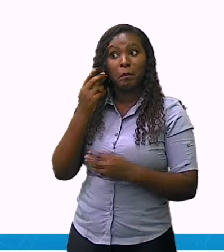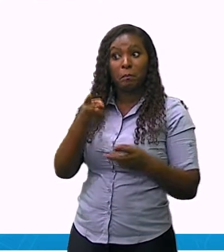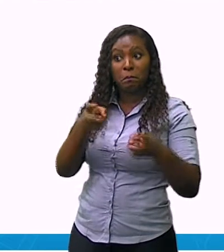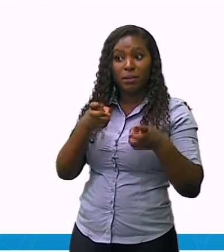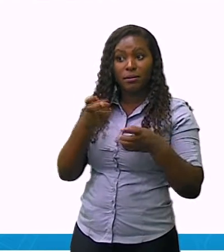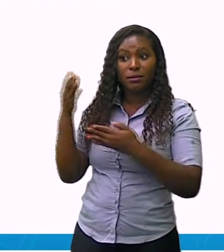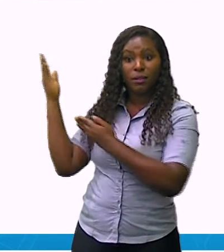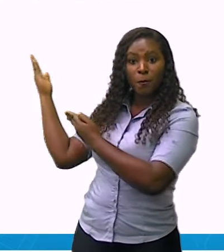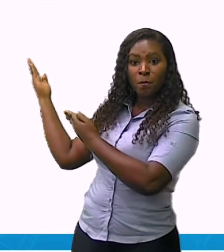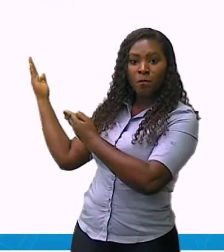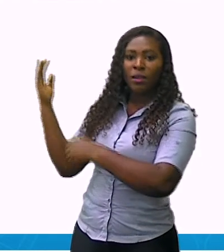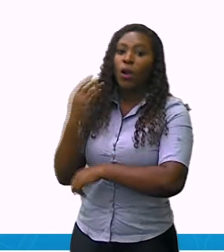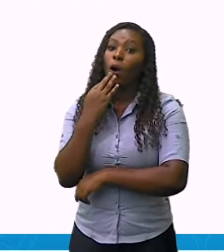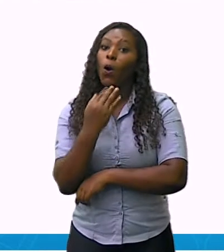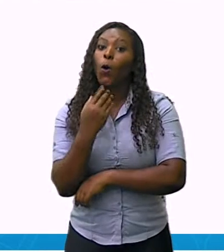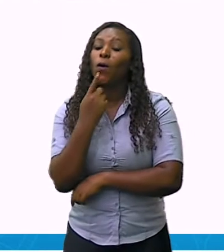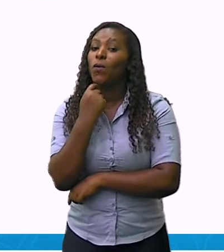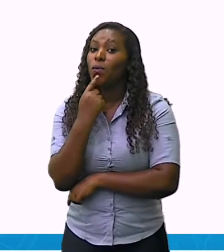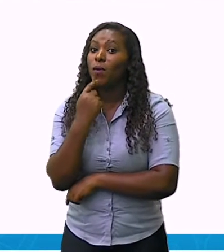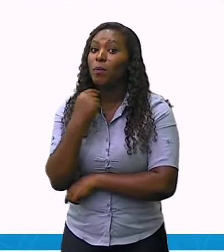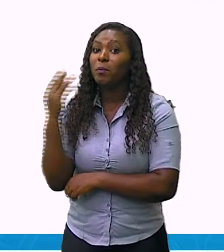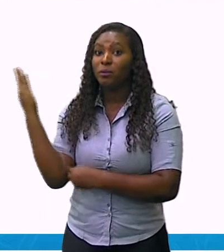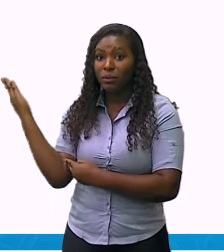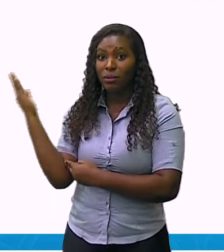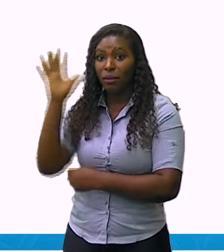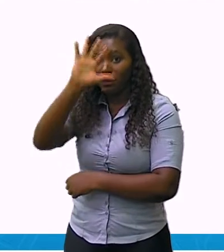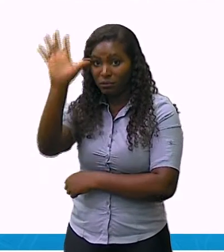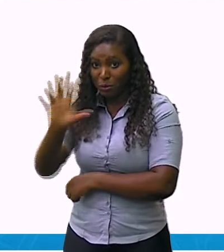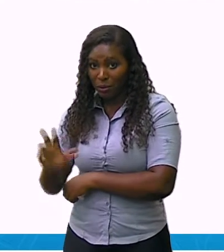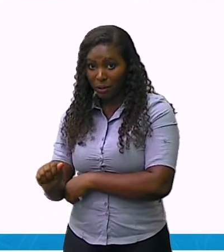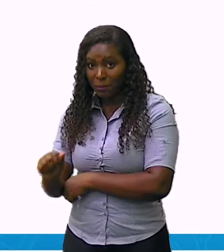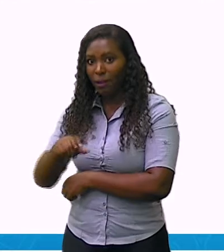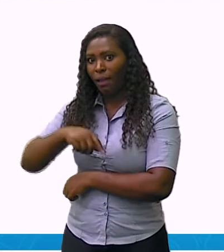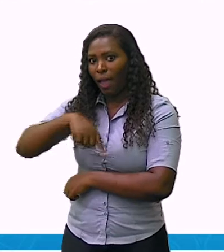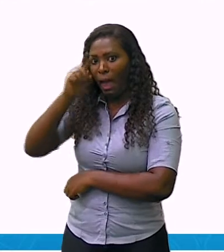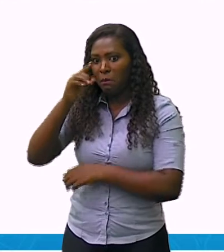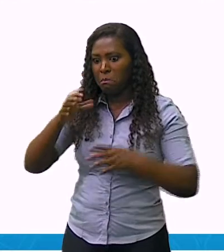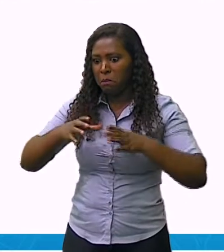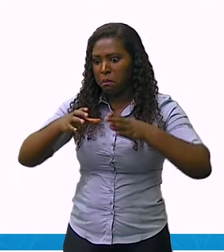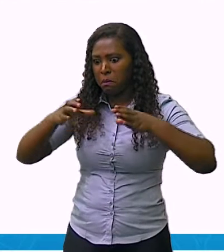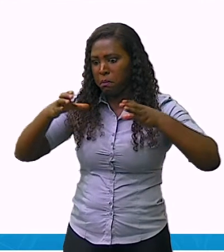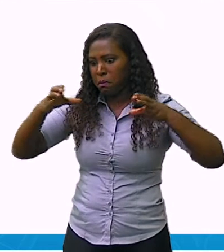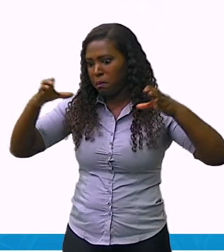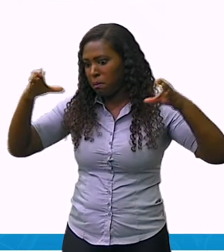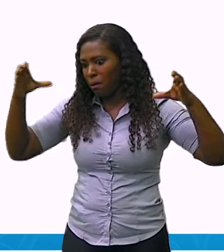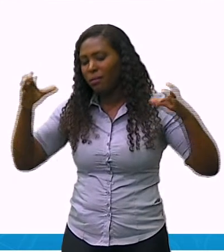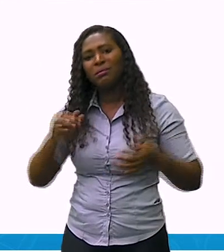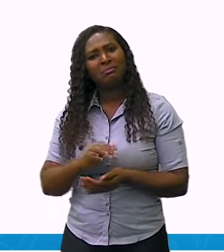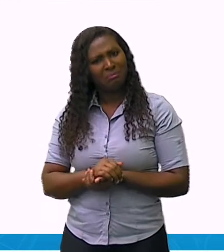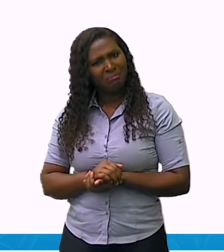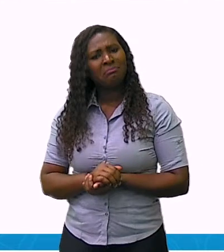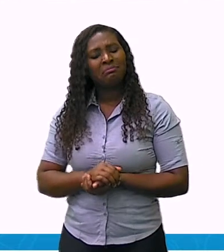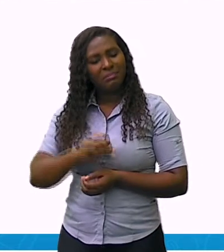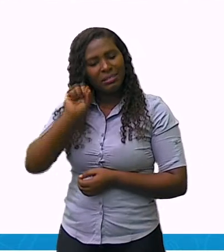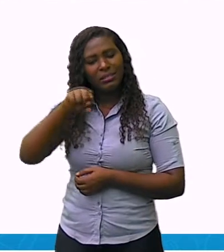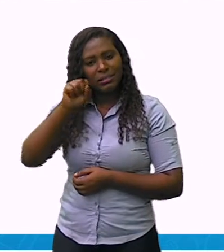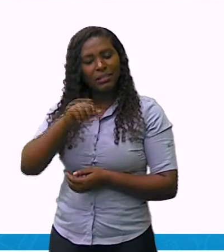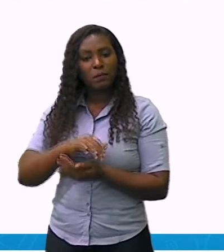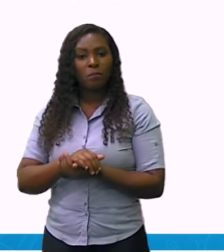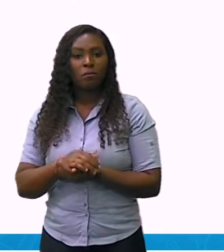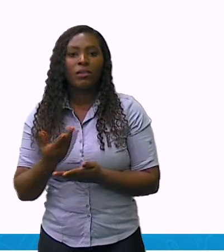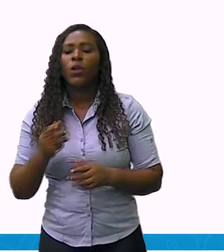estradas pavimentadas no território brasileiro. Uma estrada pavimentada é aquela que contém